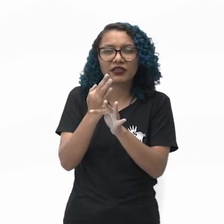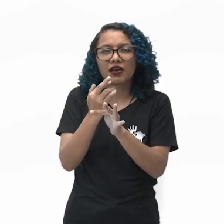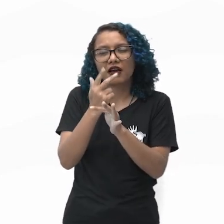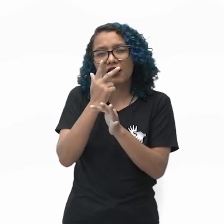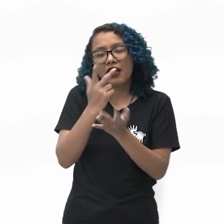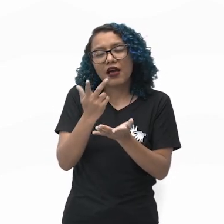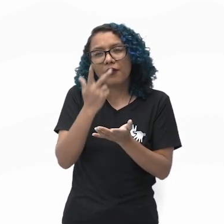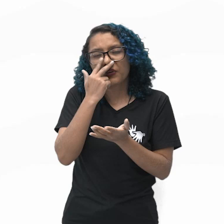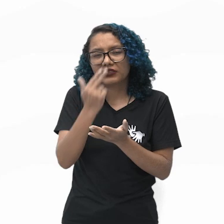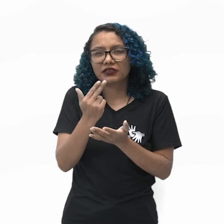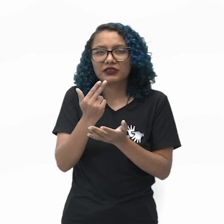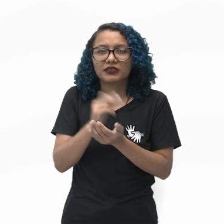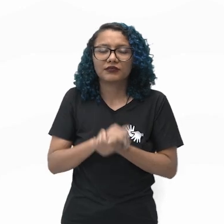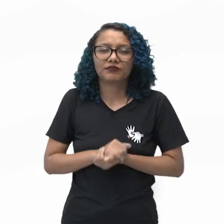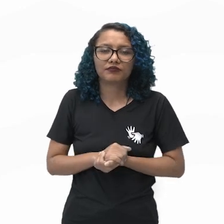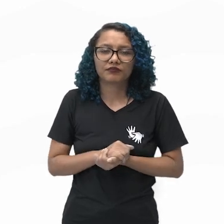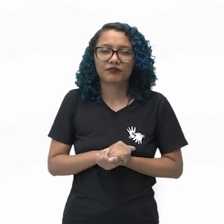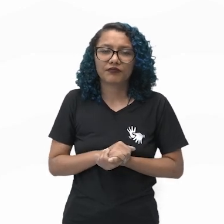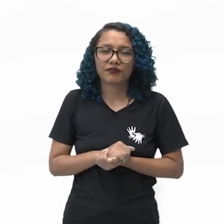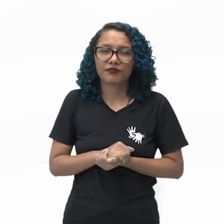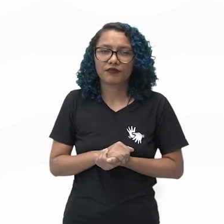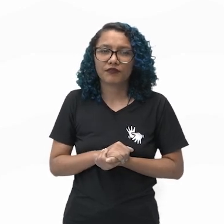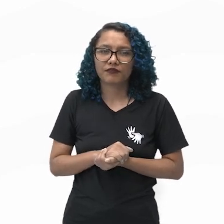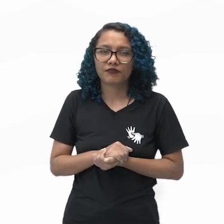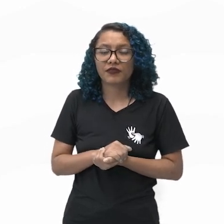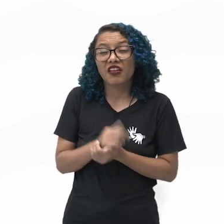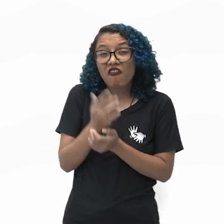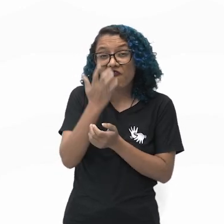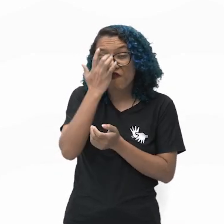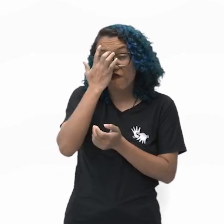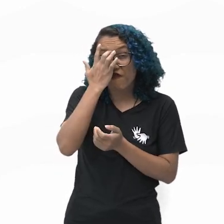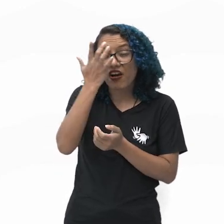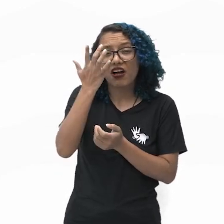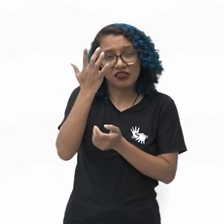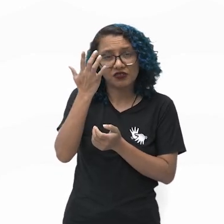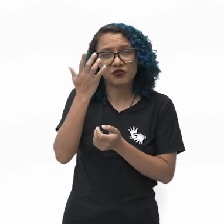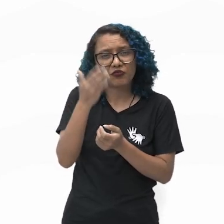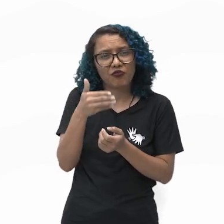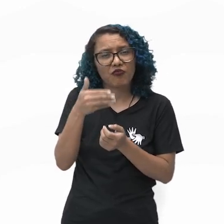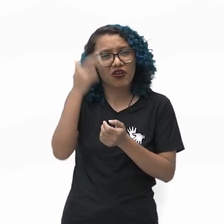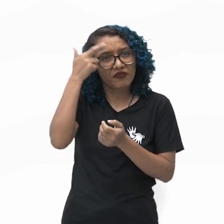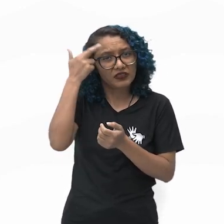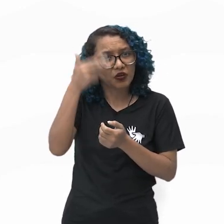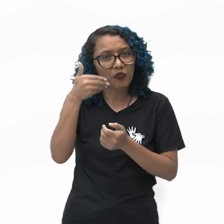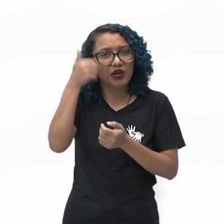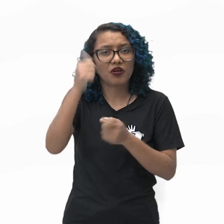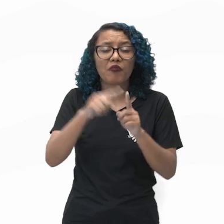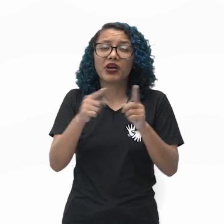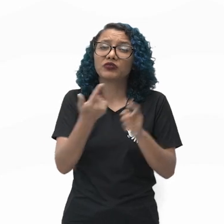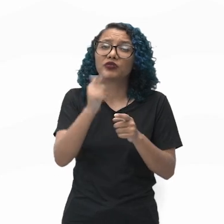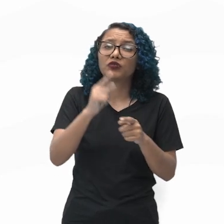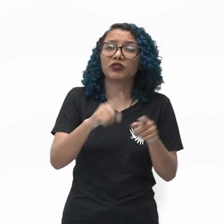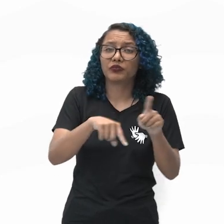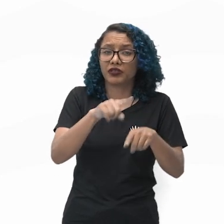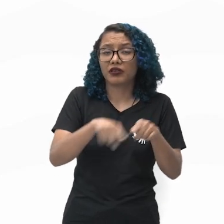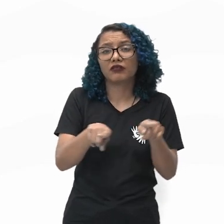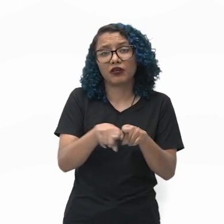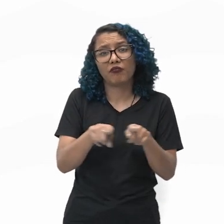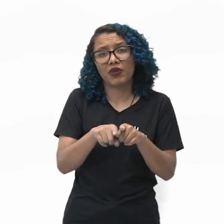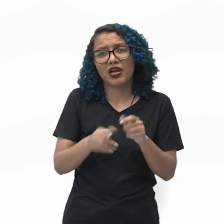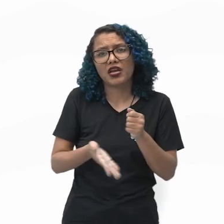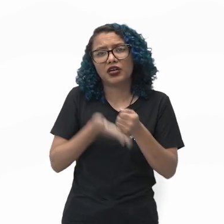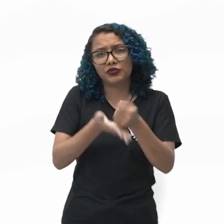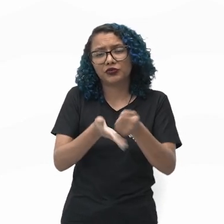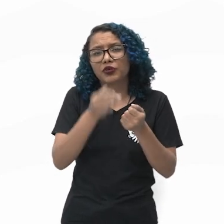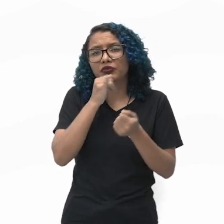de levar para uma reflexão ambiental. Mas outras matérias também, como história,